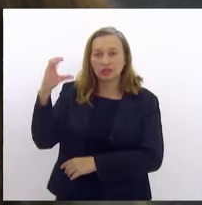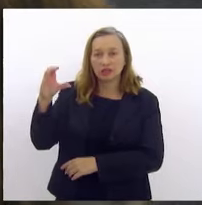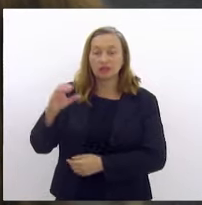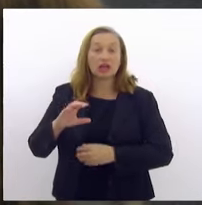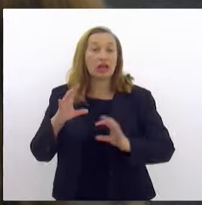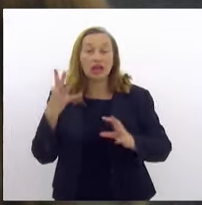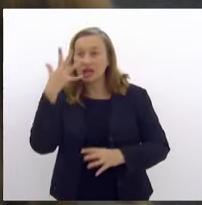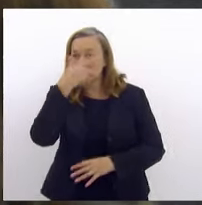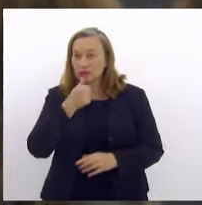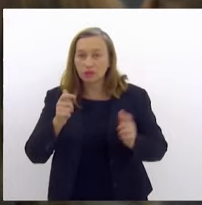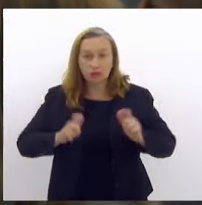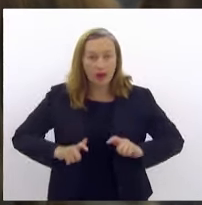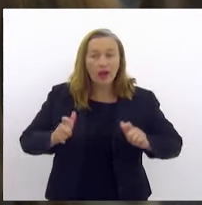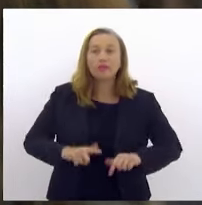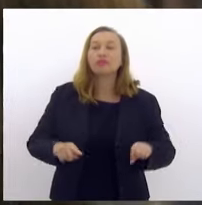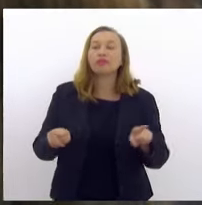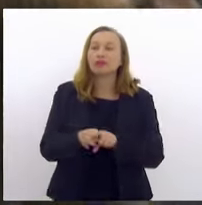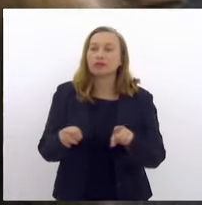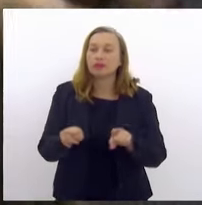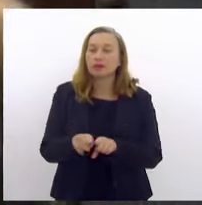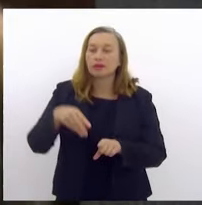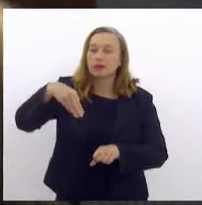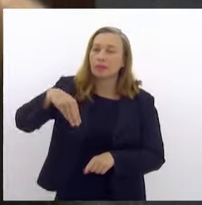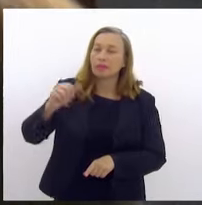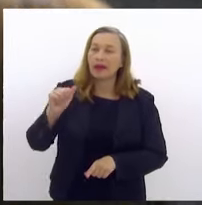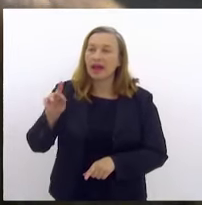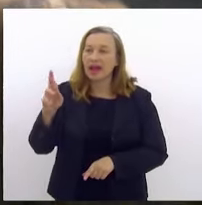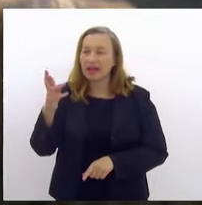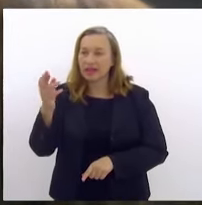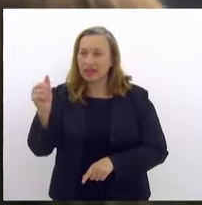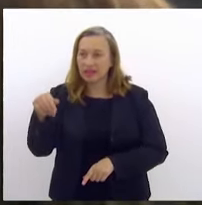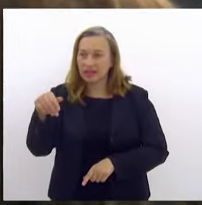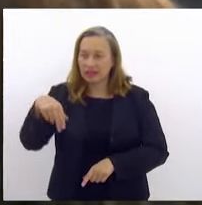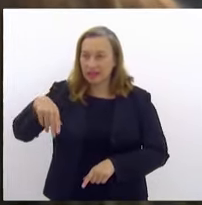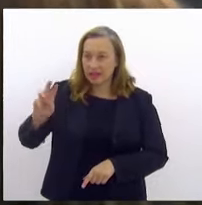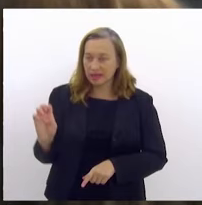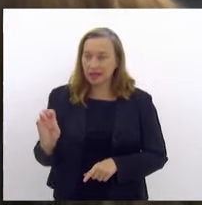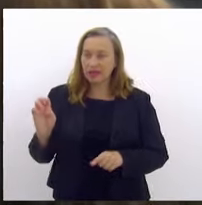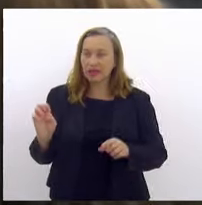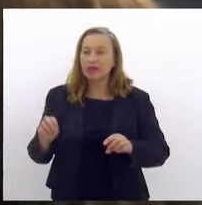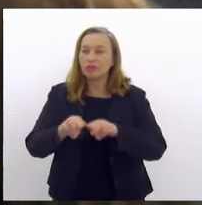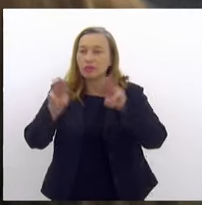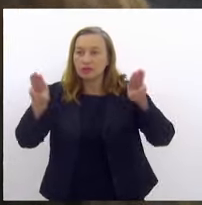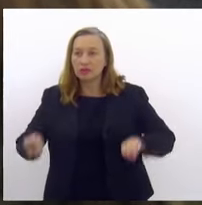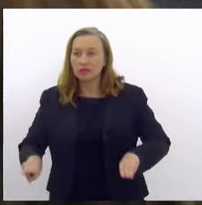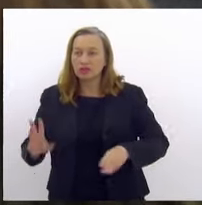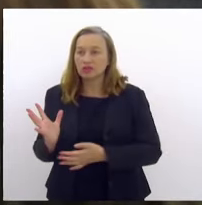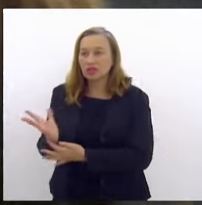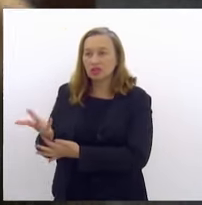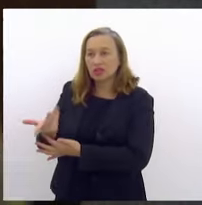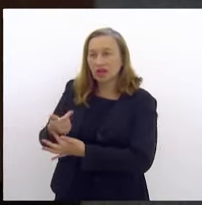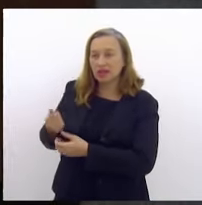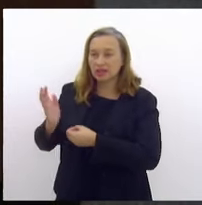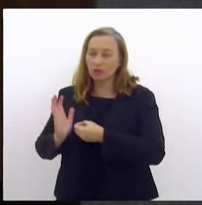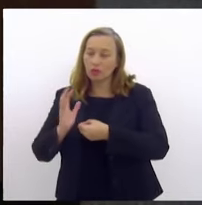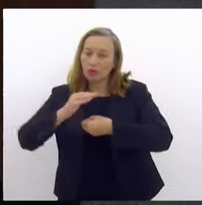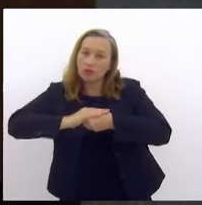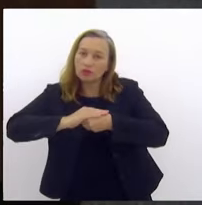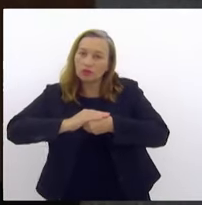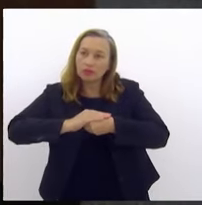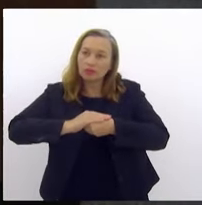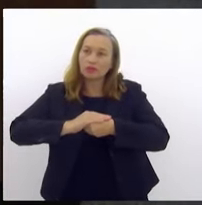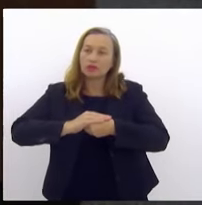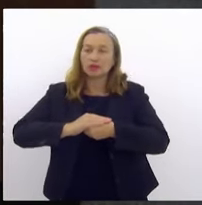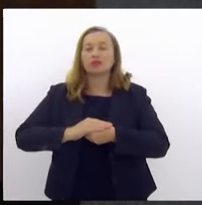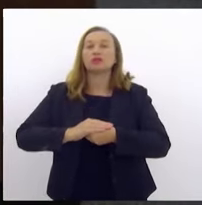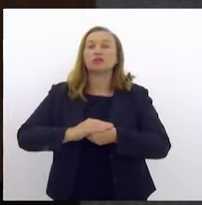acústica. Cito aqui o MAC, Museu de Arte Contemporânea, que se tornou o